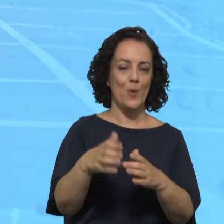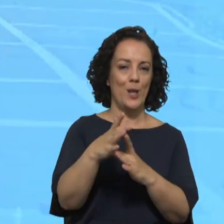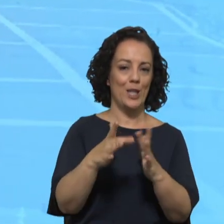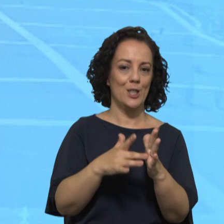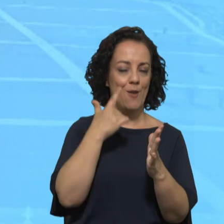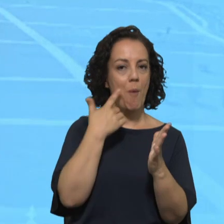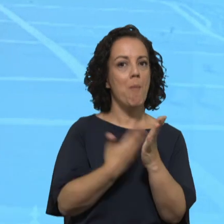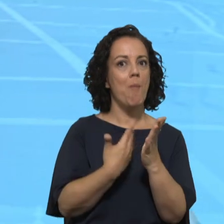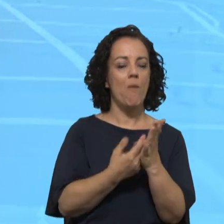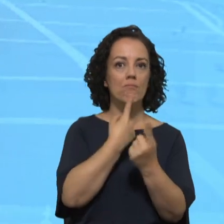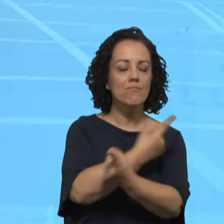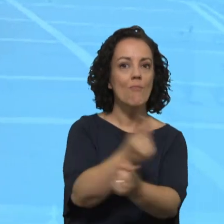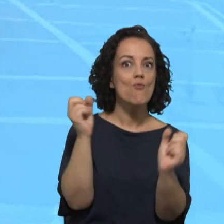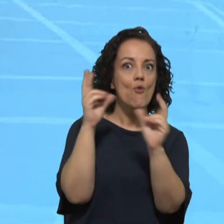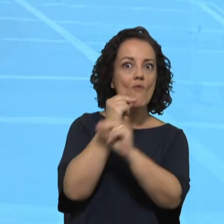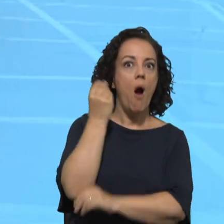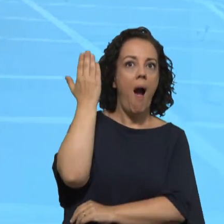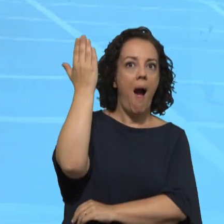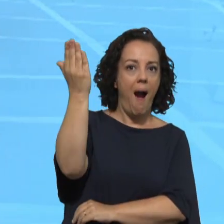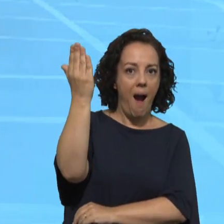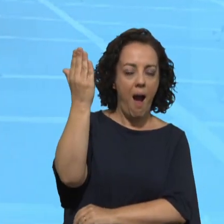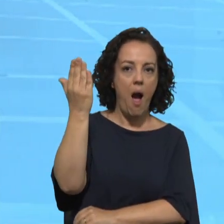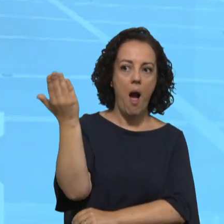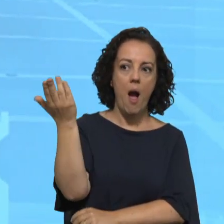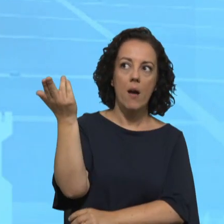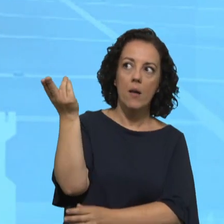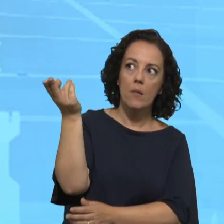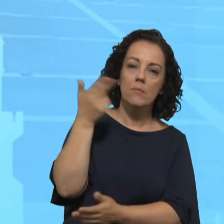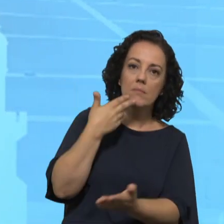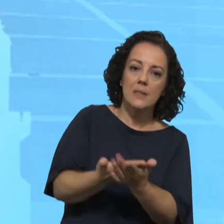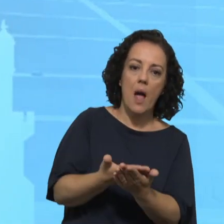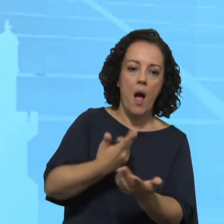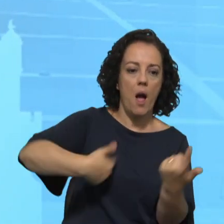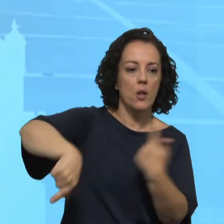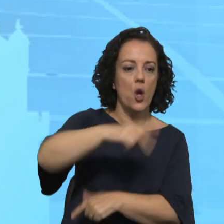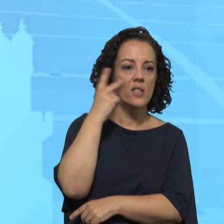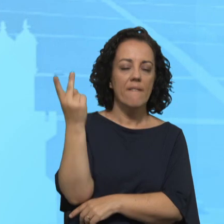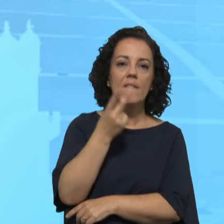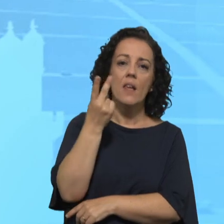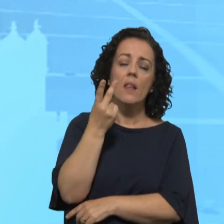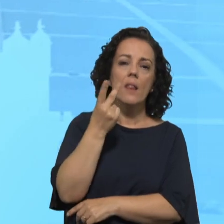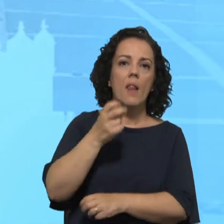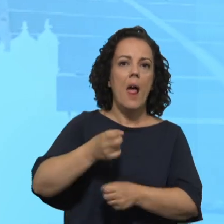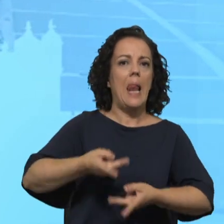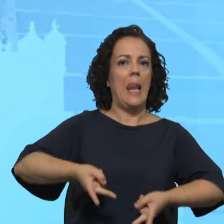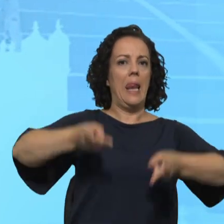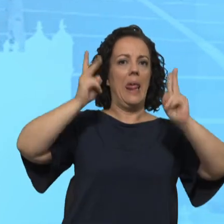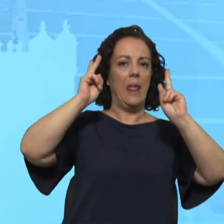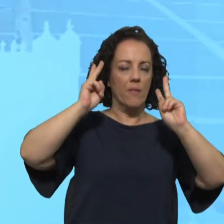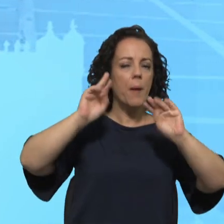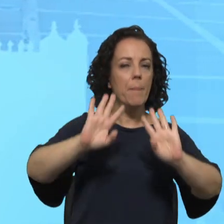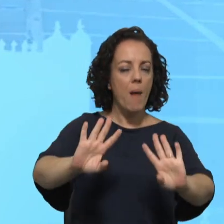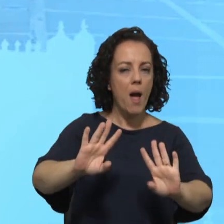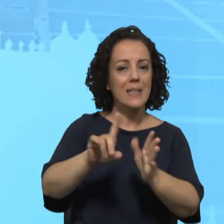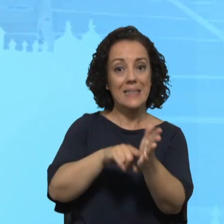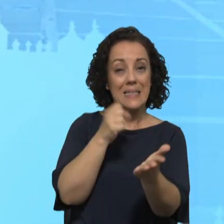de boa nova, a ser presença libertadora na vida dos homens, mas é preciso ter sempre presente que é